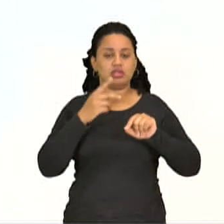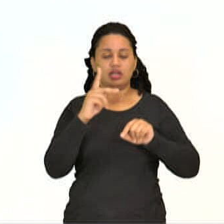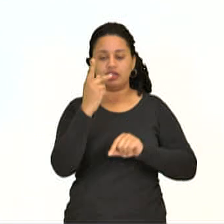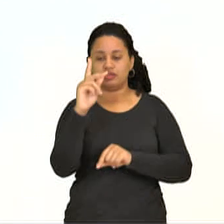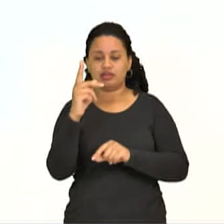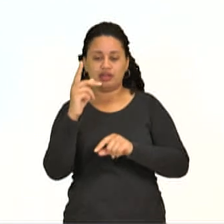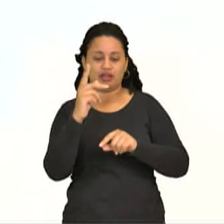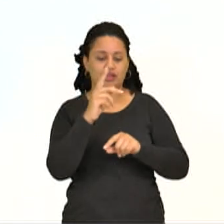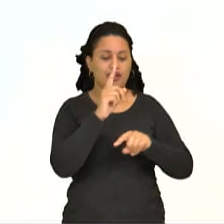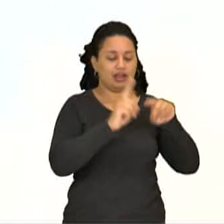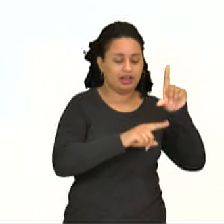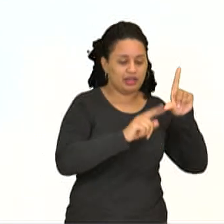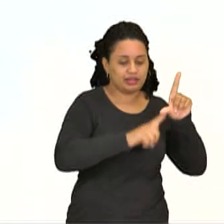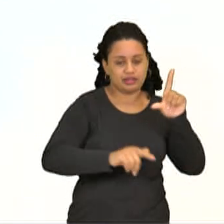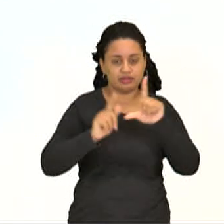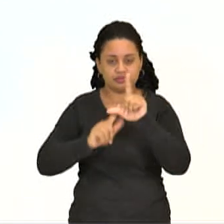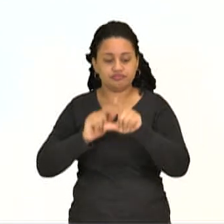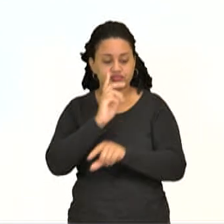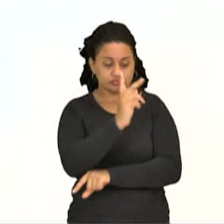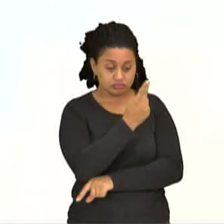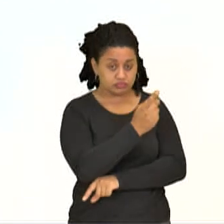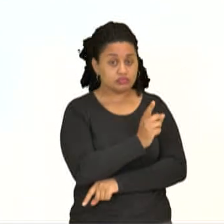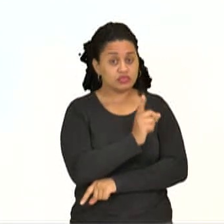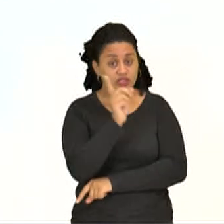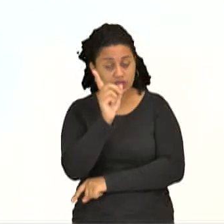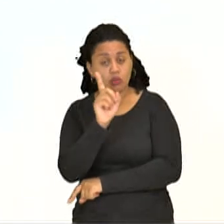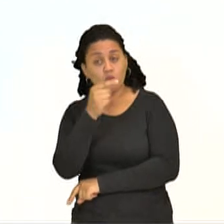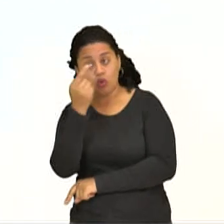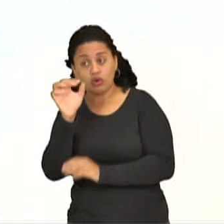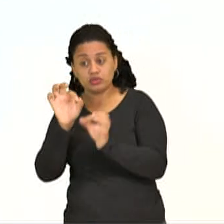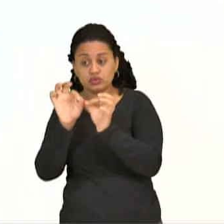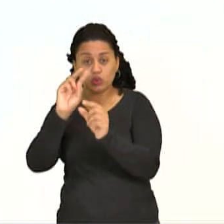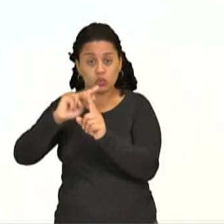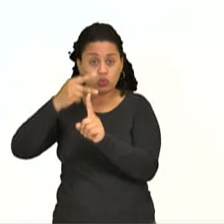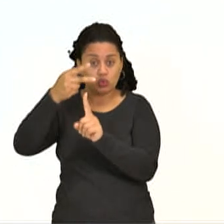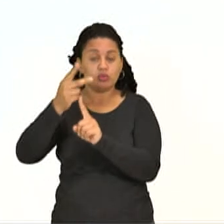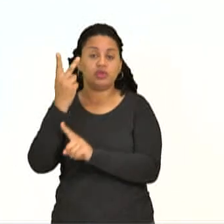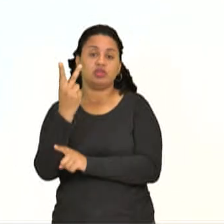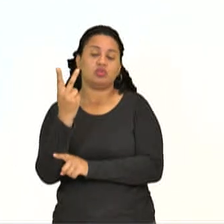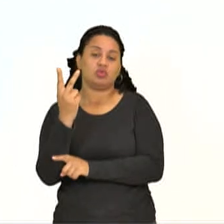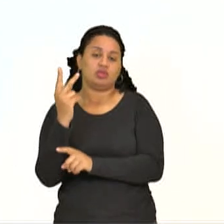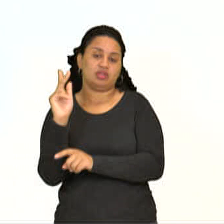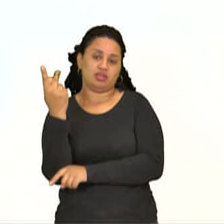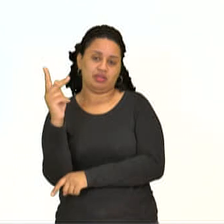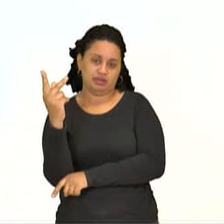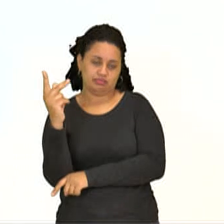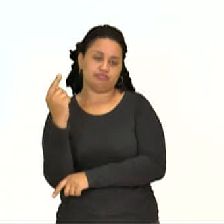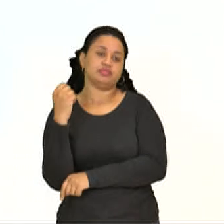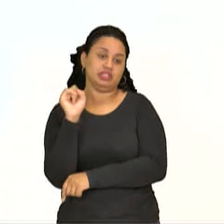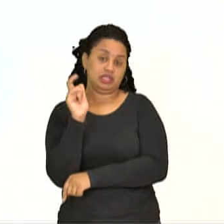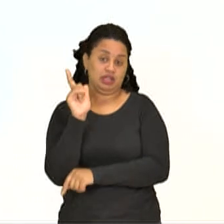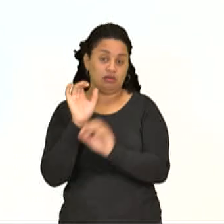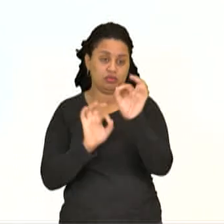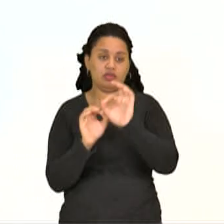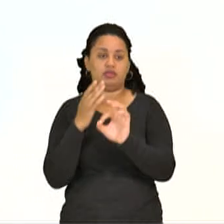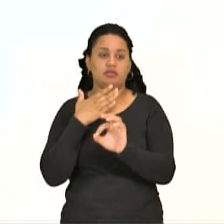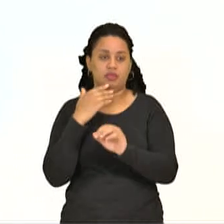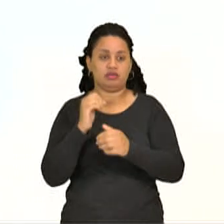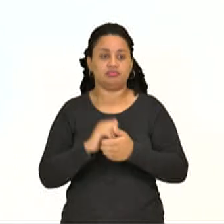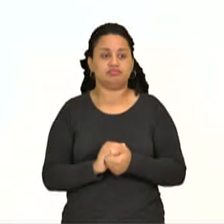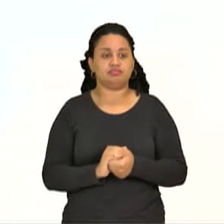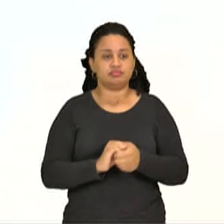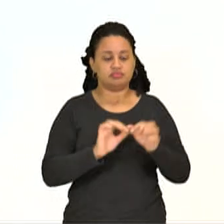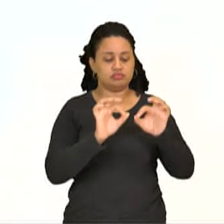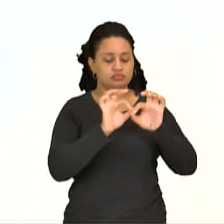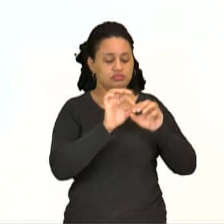letras. Simplesmente um H, o outro vai ser 2H. Sempre que a gente puder fazer isso, é melhor. Nós temos que o